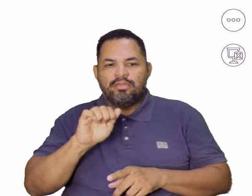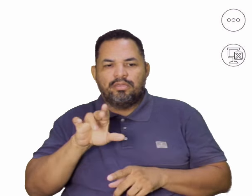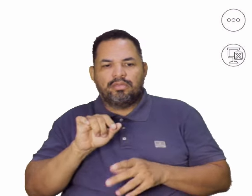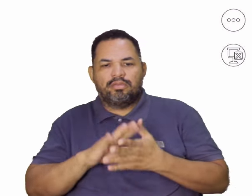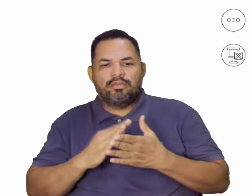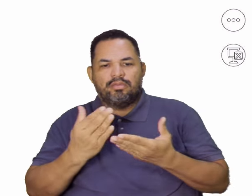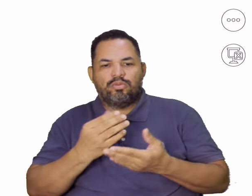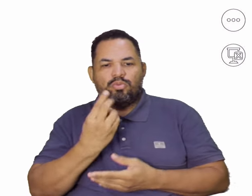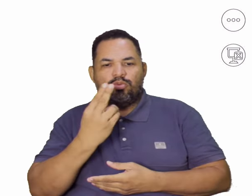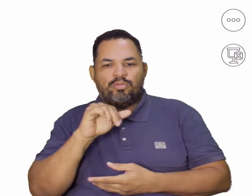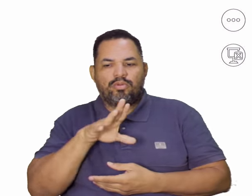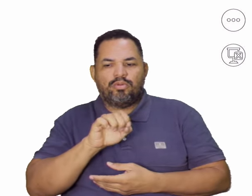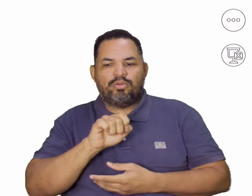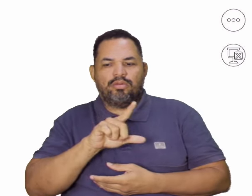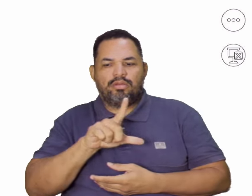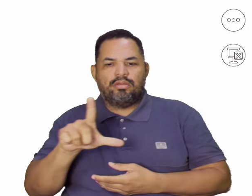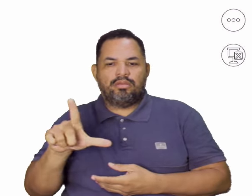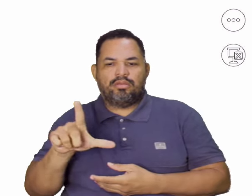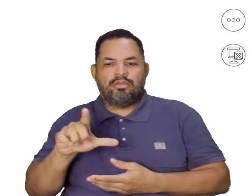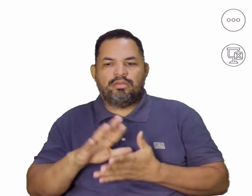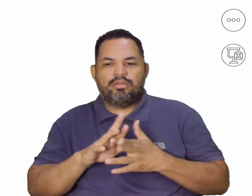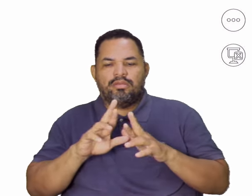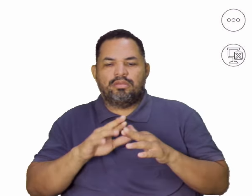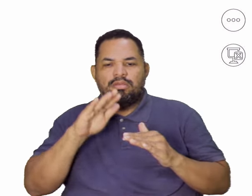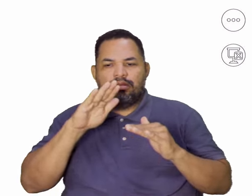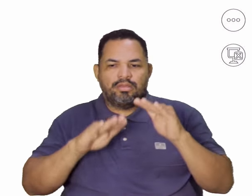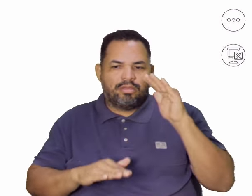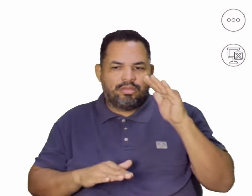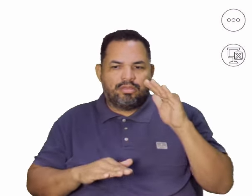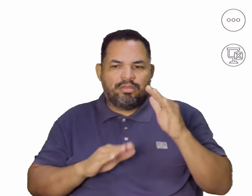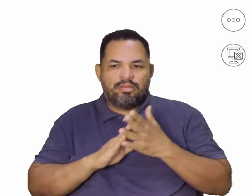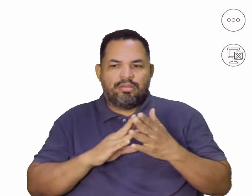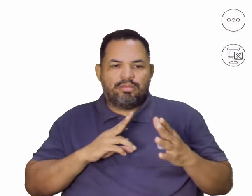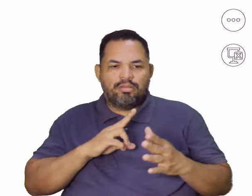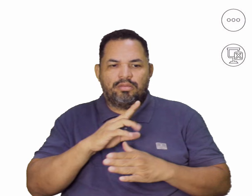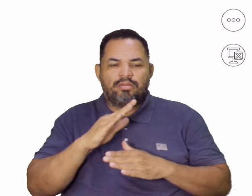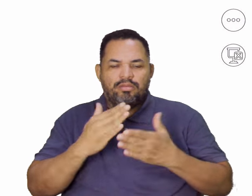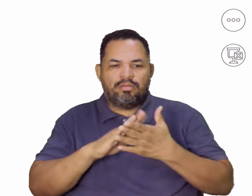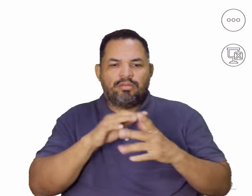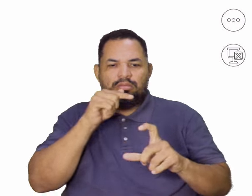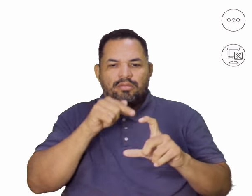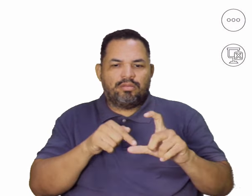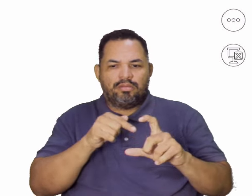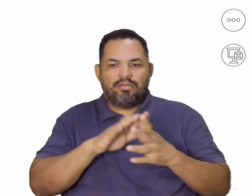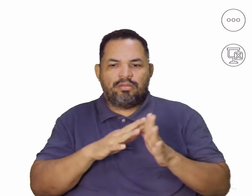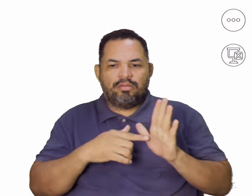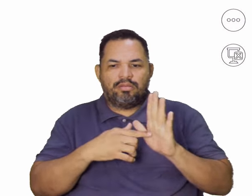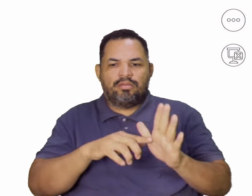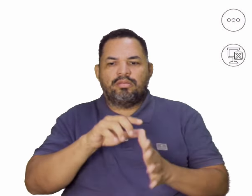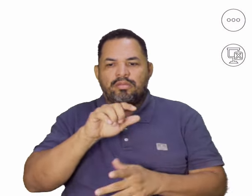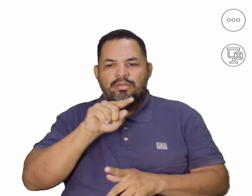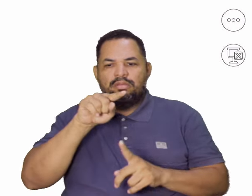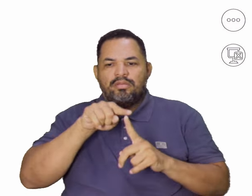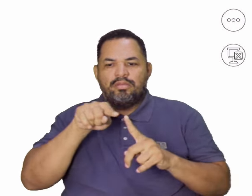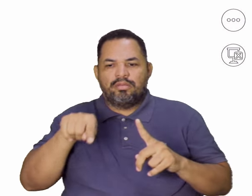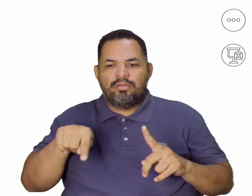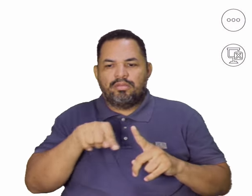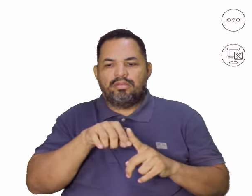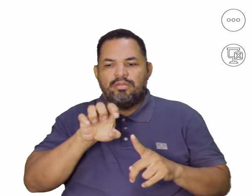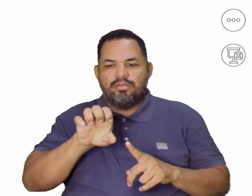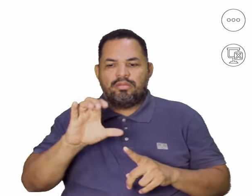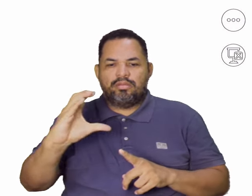concentração de 1 mol por lit a diferença de potencial padrão de uma pilha nessas condições é representada por del